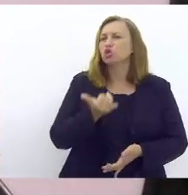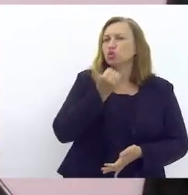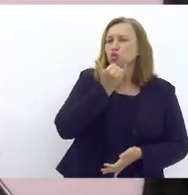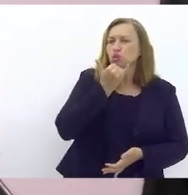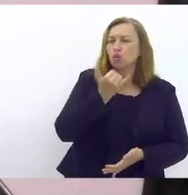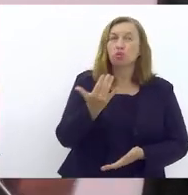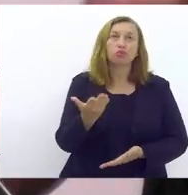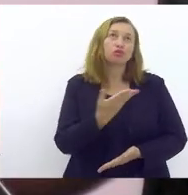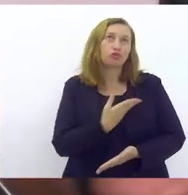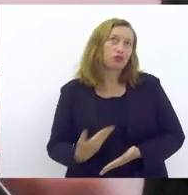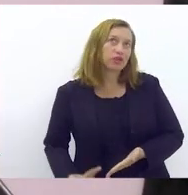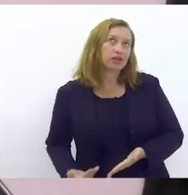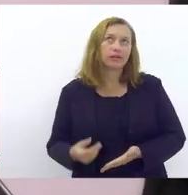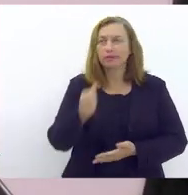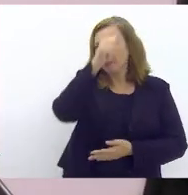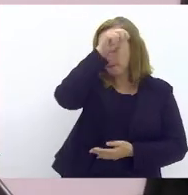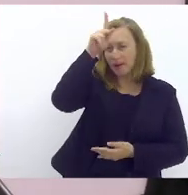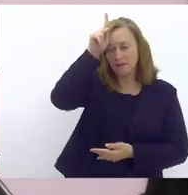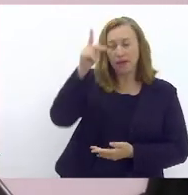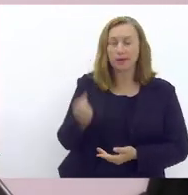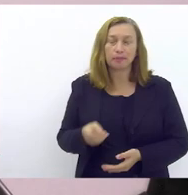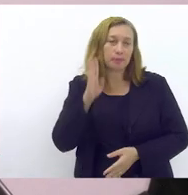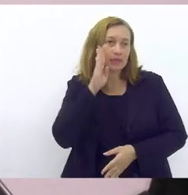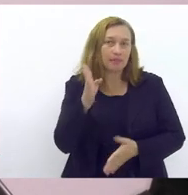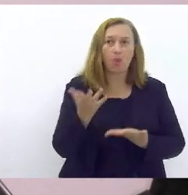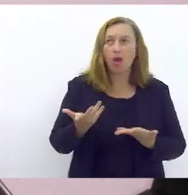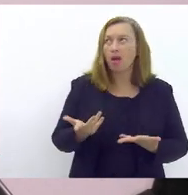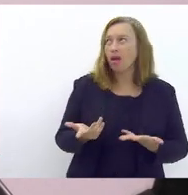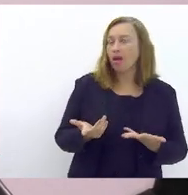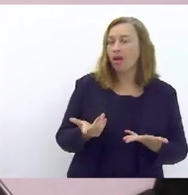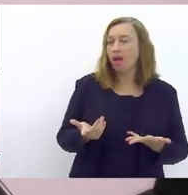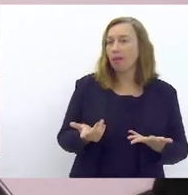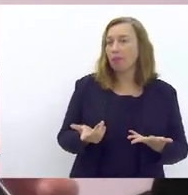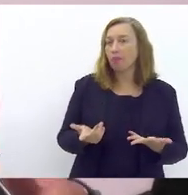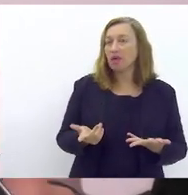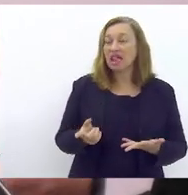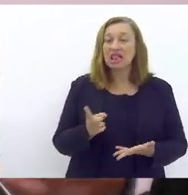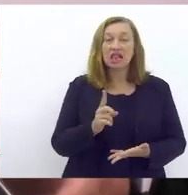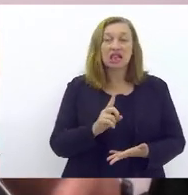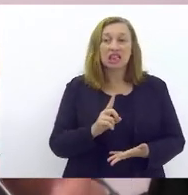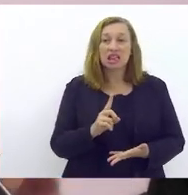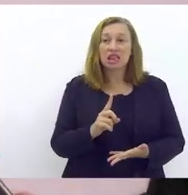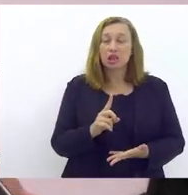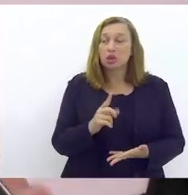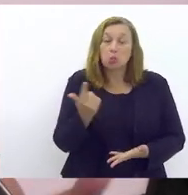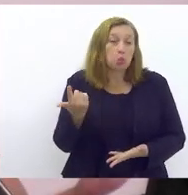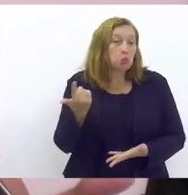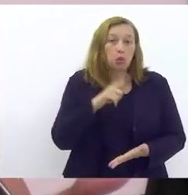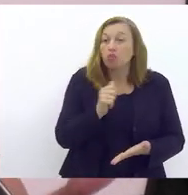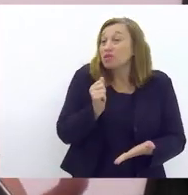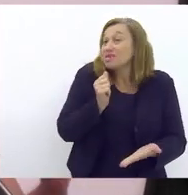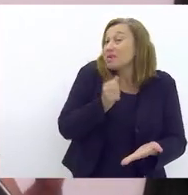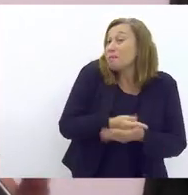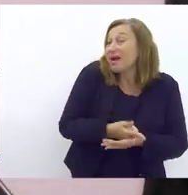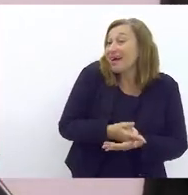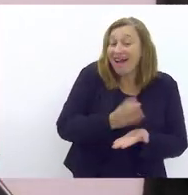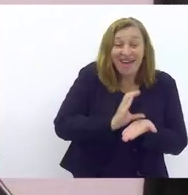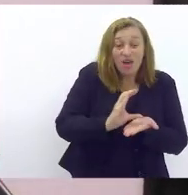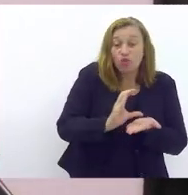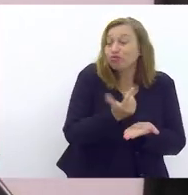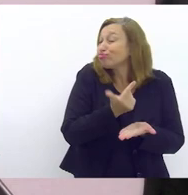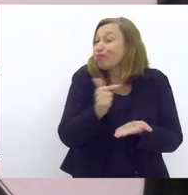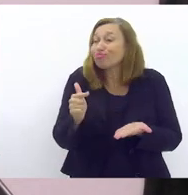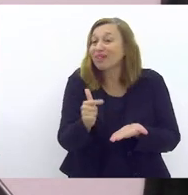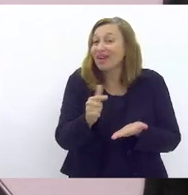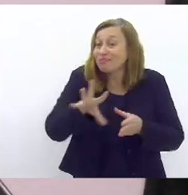pelos nossos governantes, prefeitos, principalmente acerca da não condições sobre recursos para o pagamento,